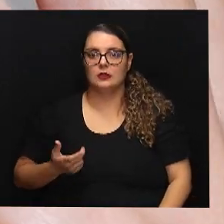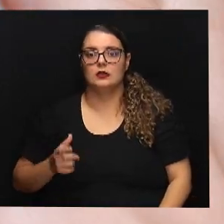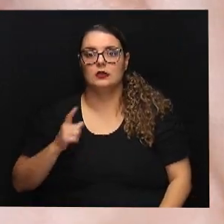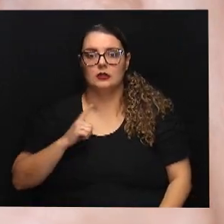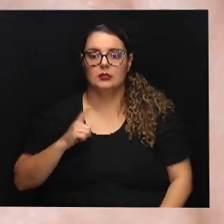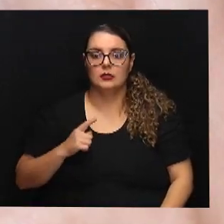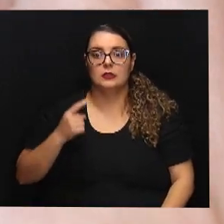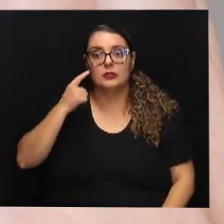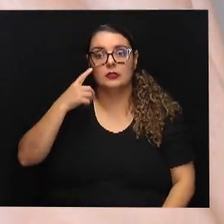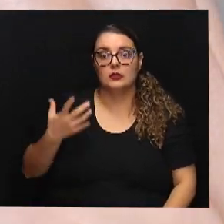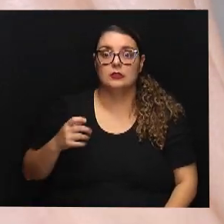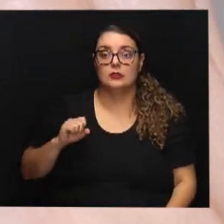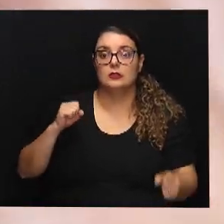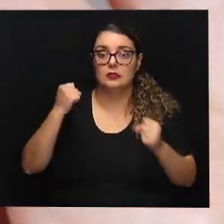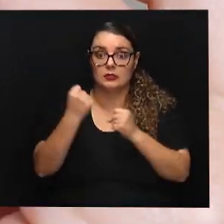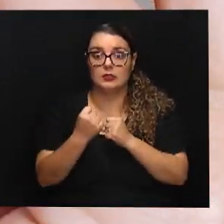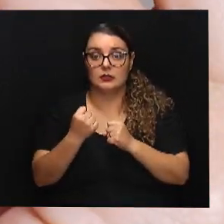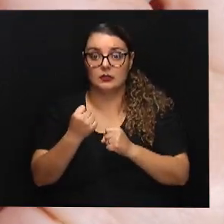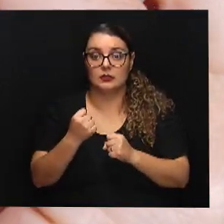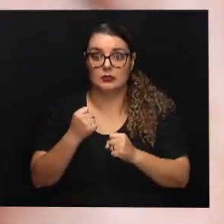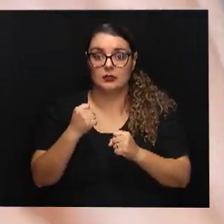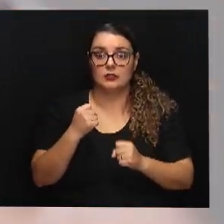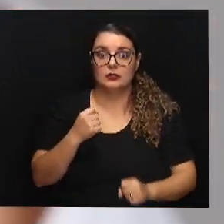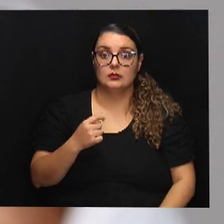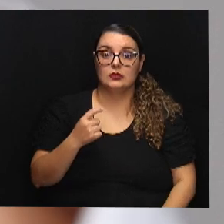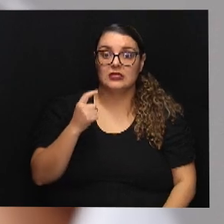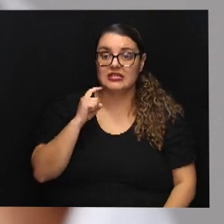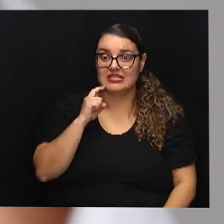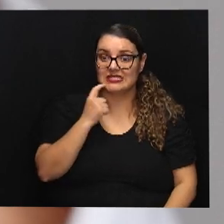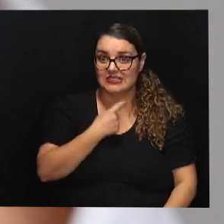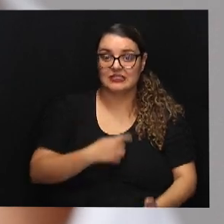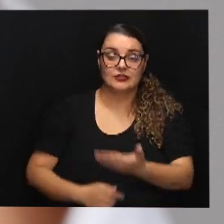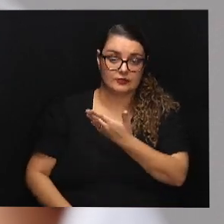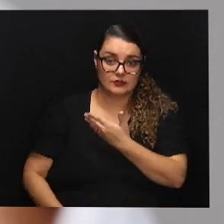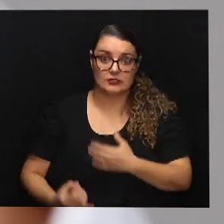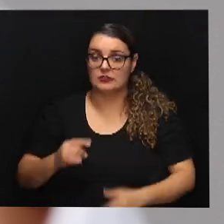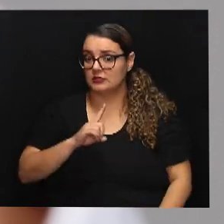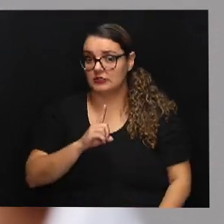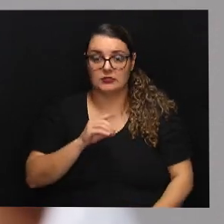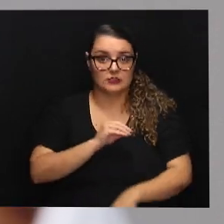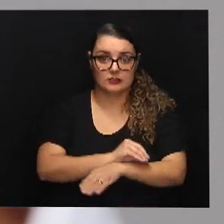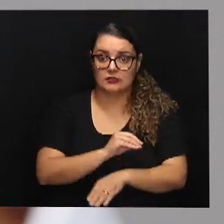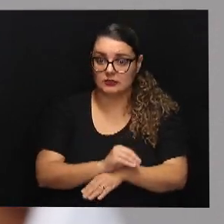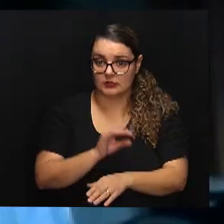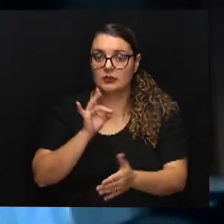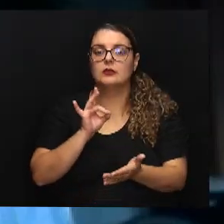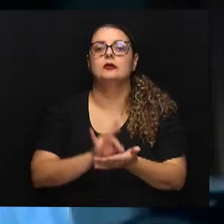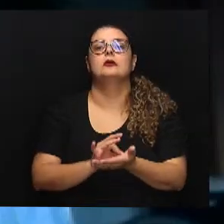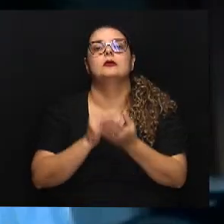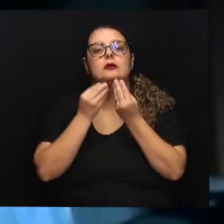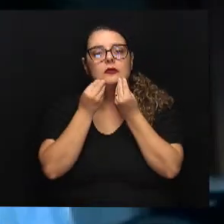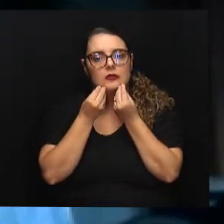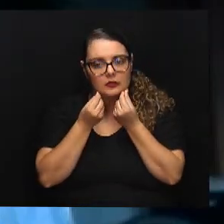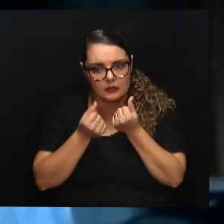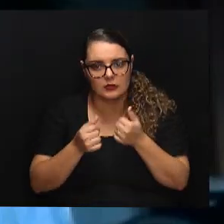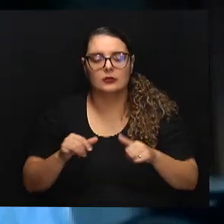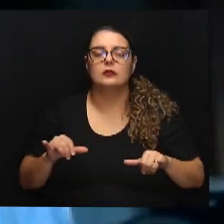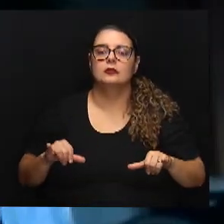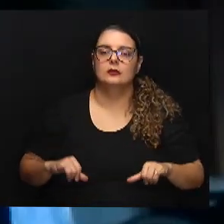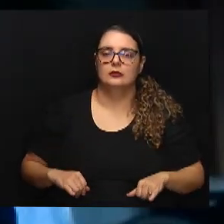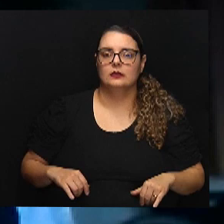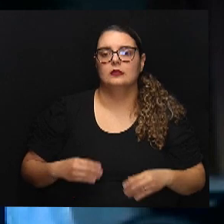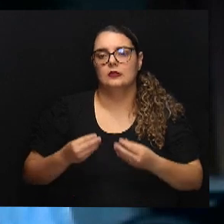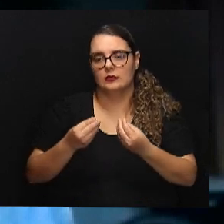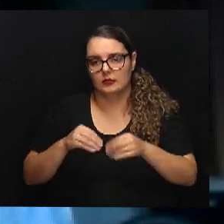essa placa, ela tem a intenção de proteger os dentes, porque os dentes, se você não cuidar, eles realmente vão